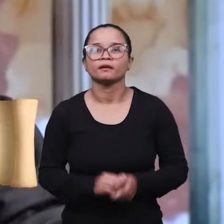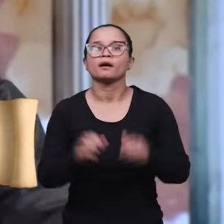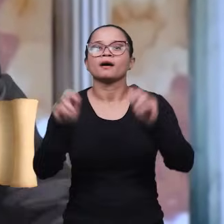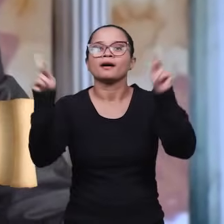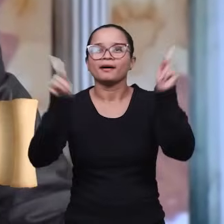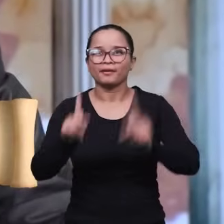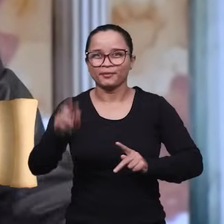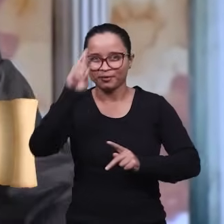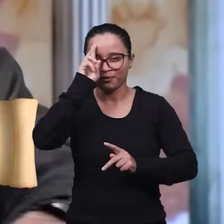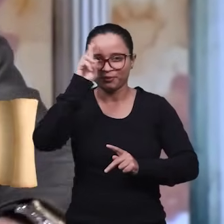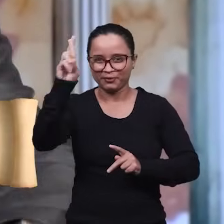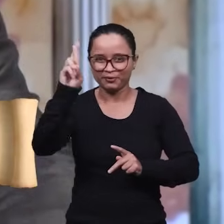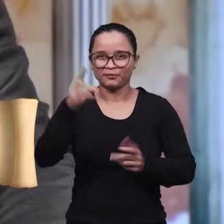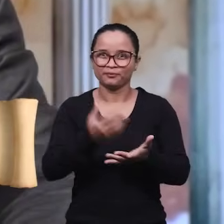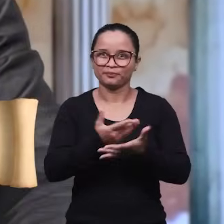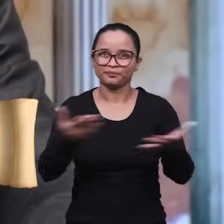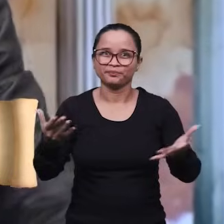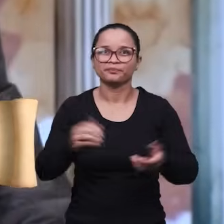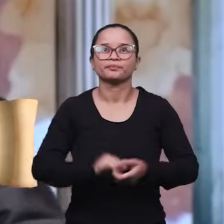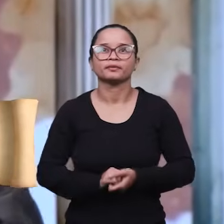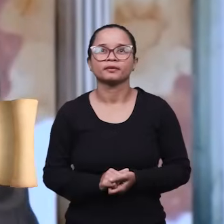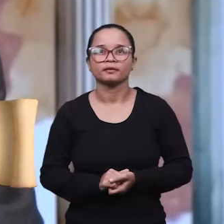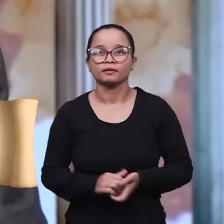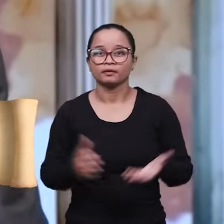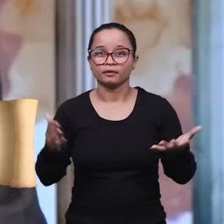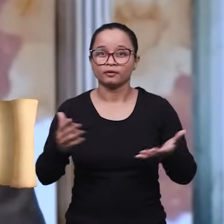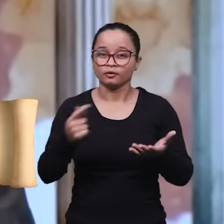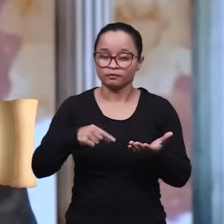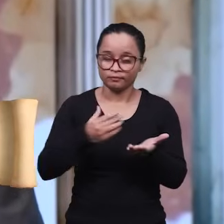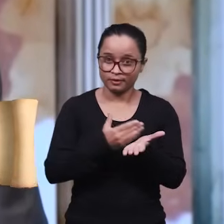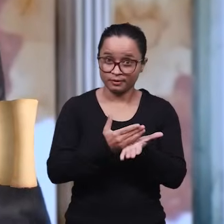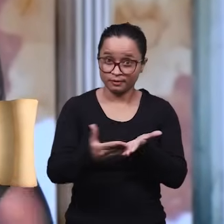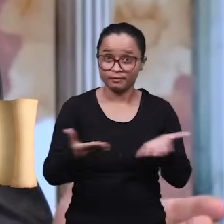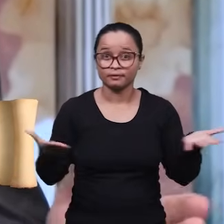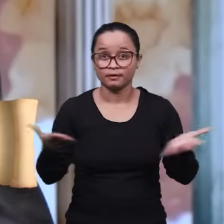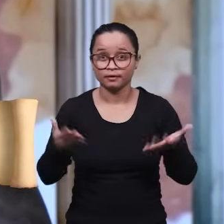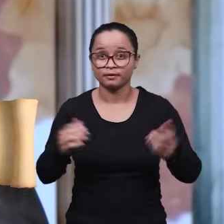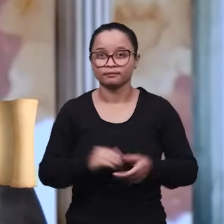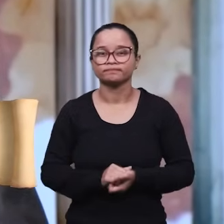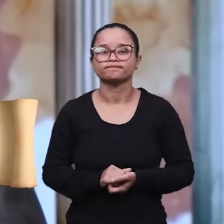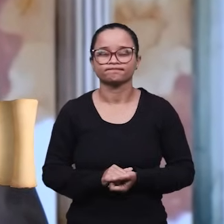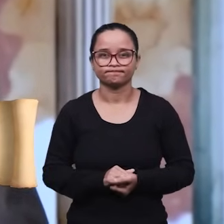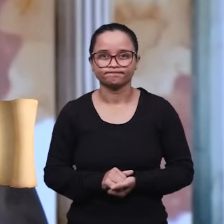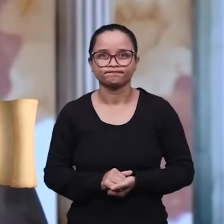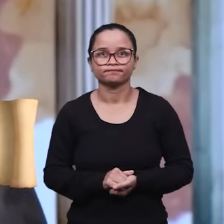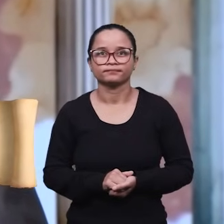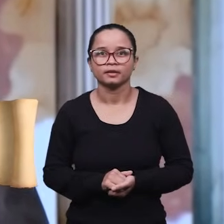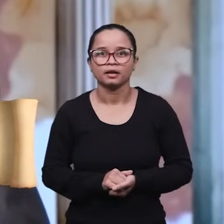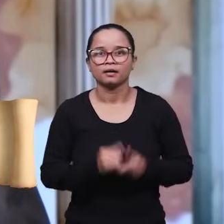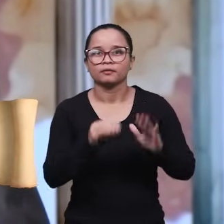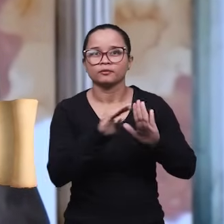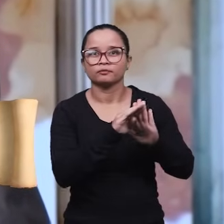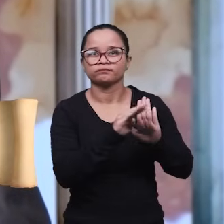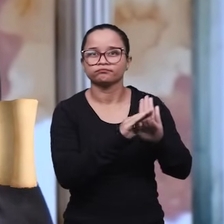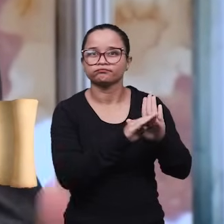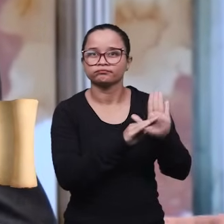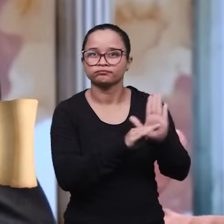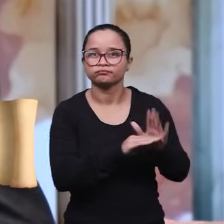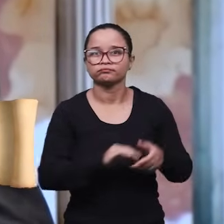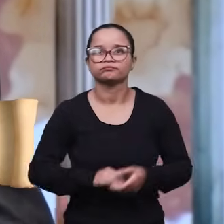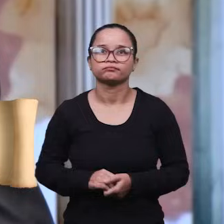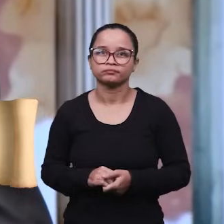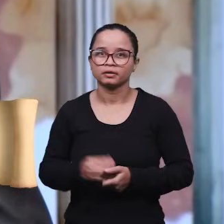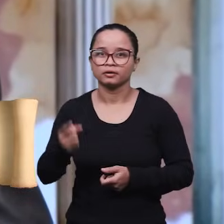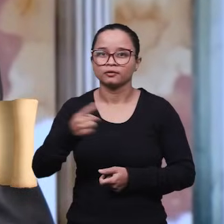paz do Senhor a todos. Estamos dando início a mais um episódio do